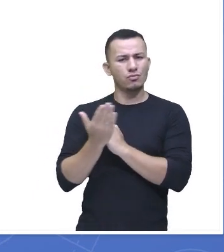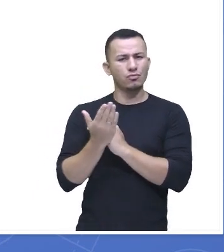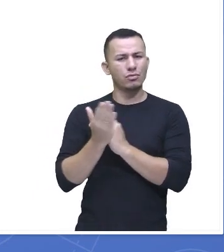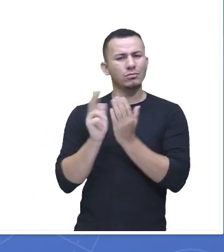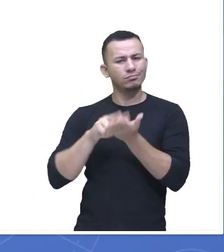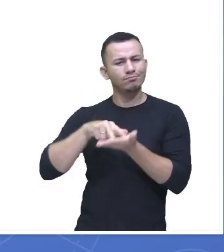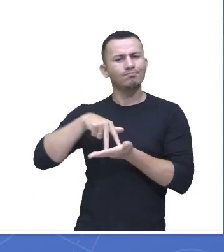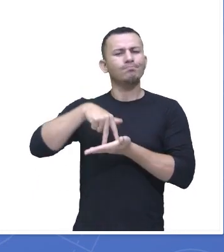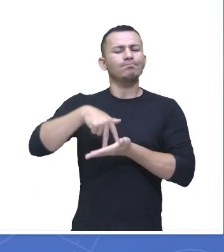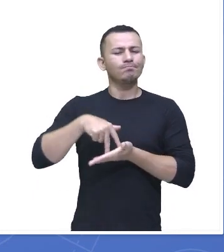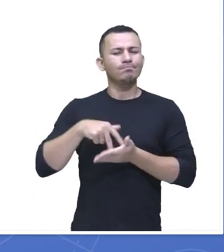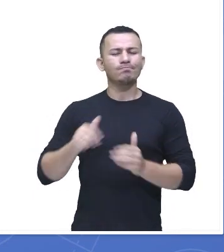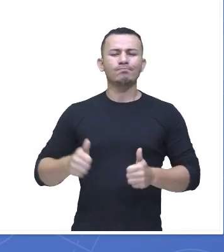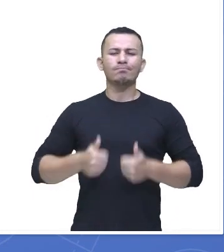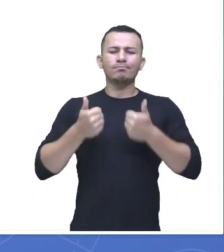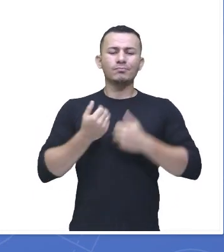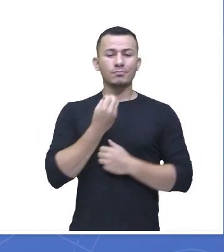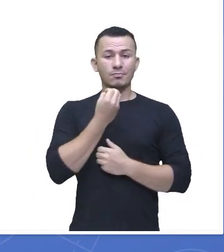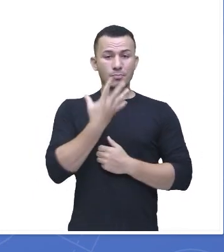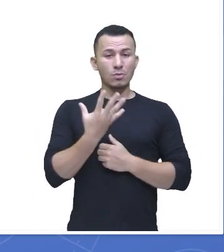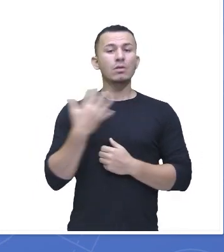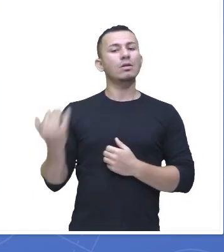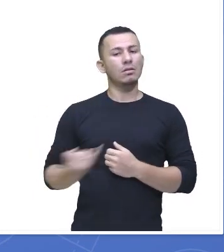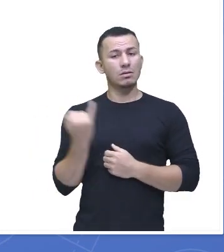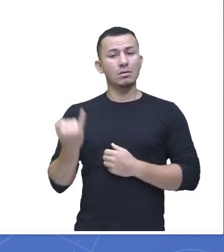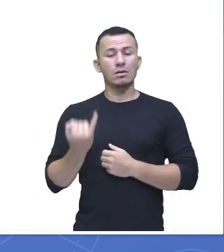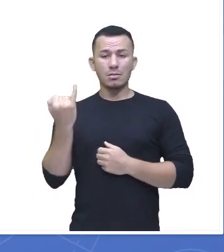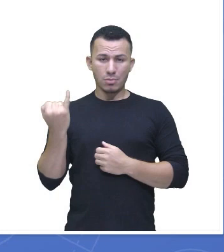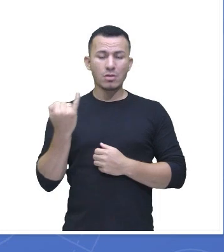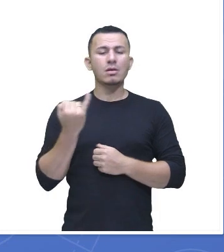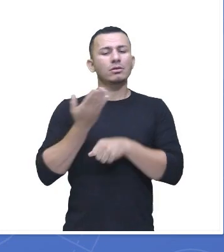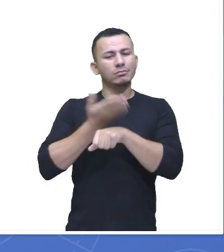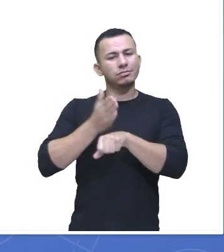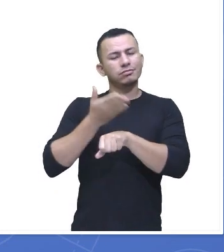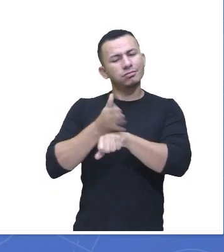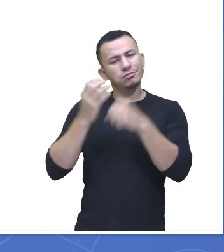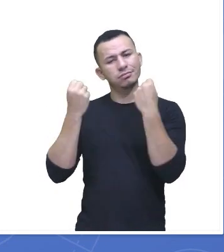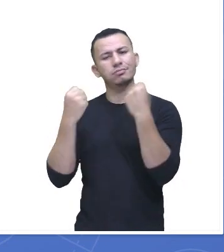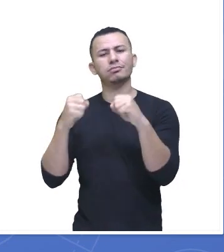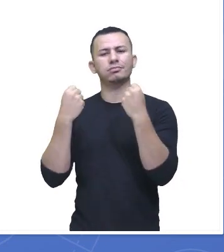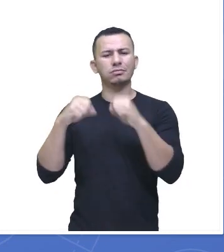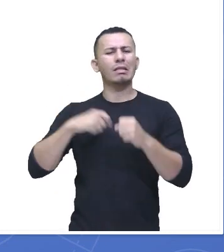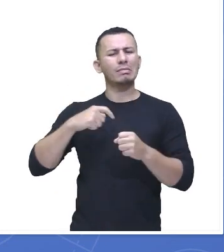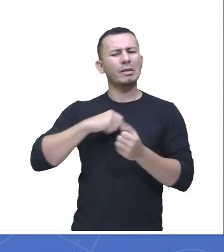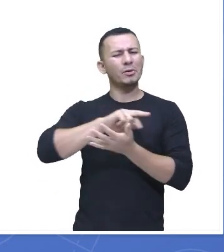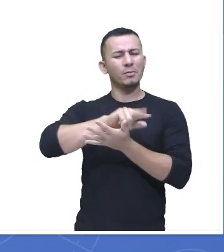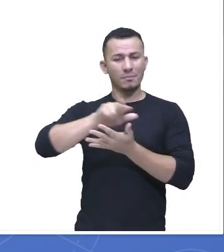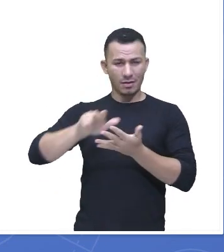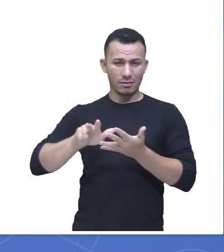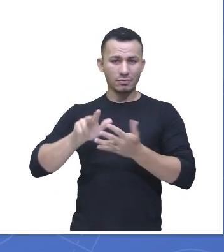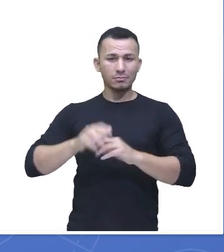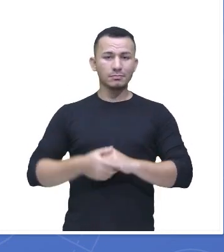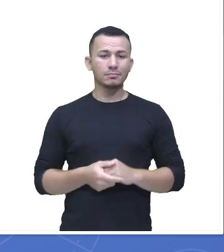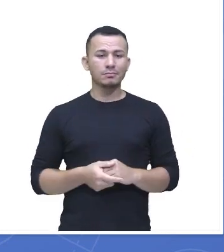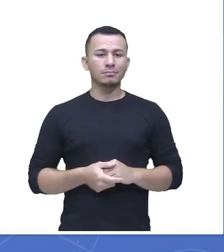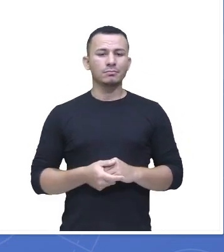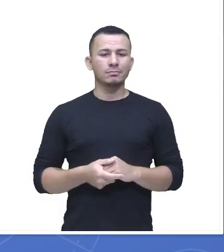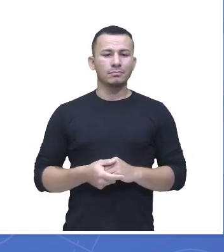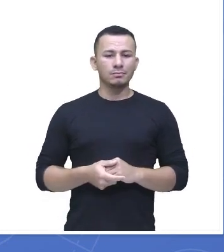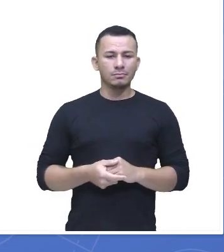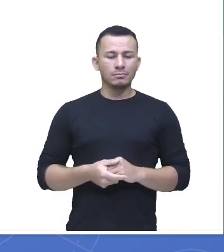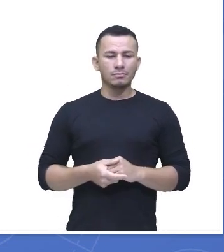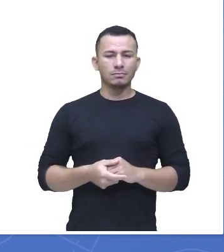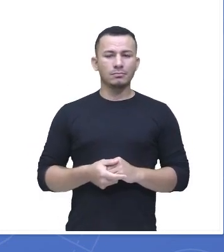manter bem, né? Então é importante que a gente faça atividades variadas, certo? Então